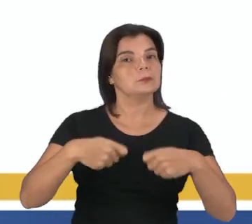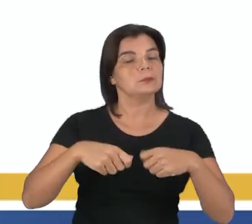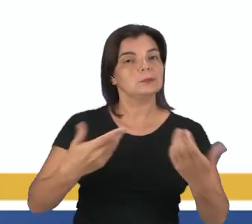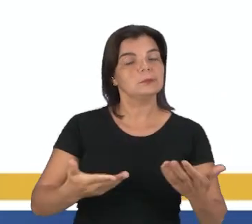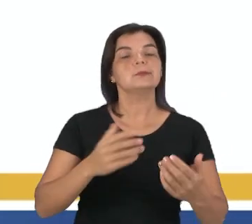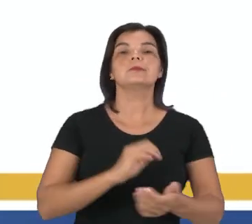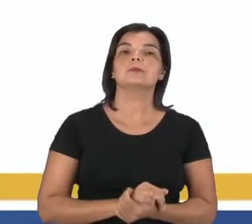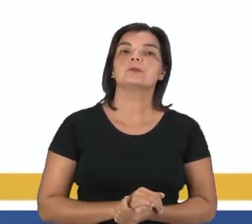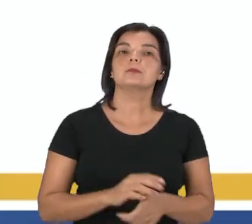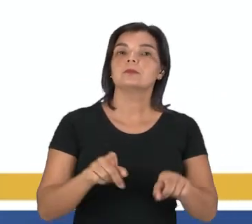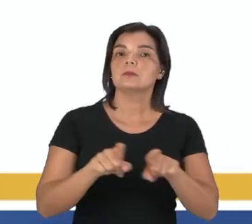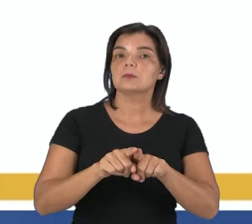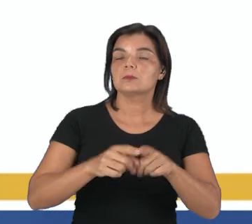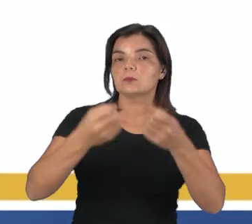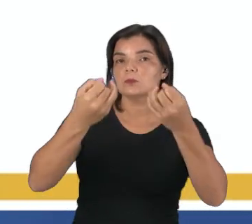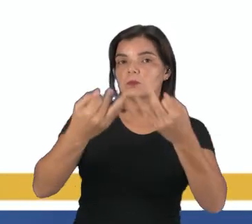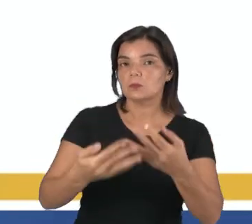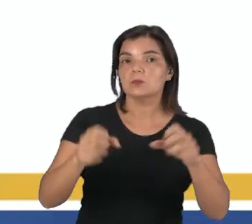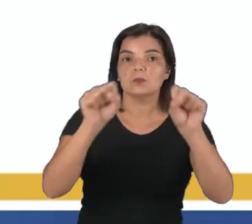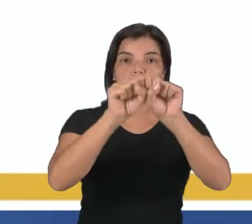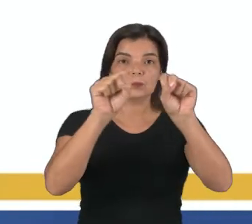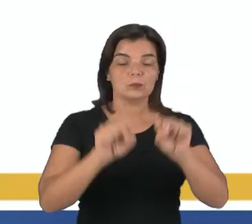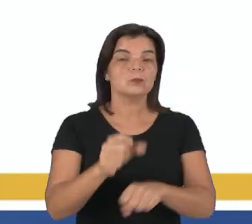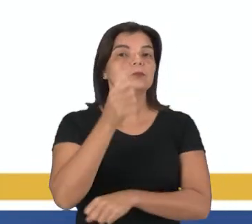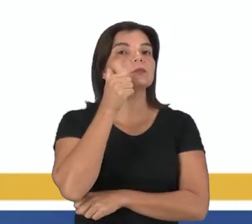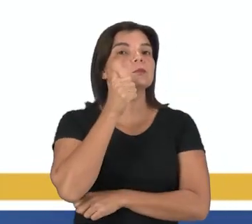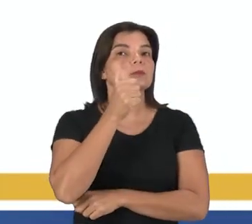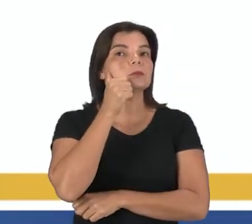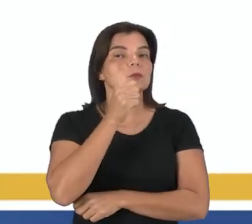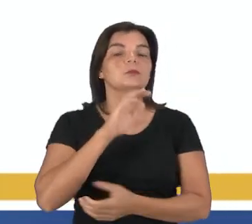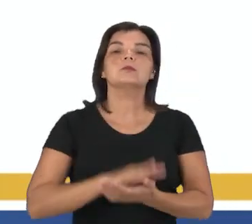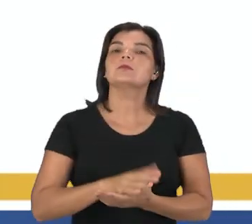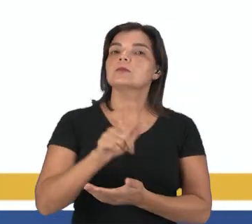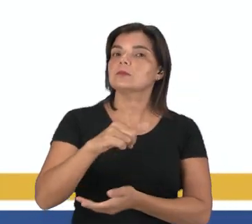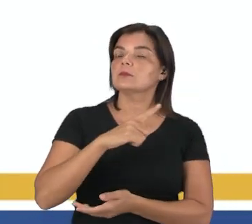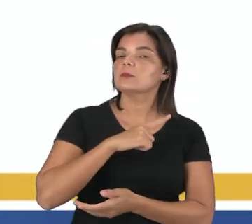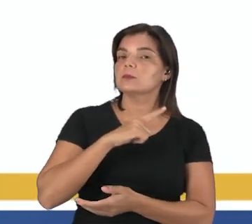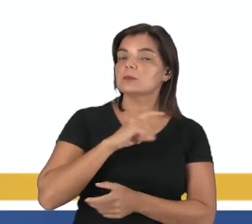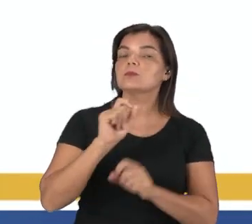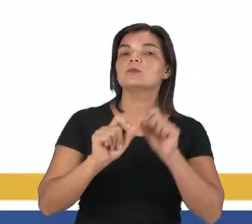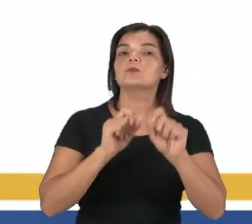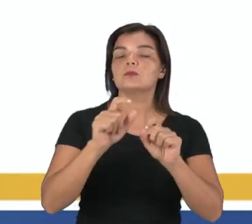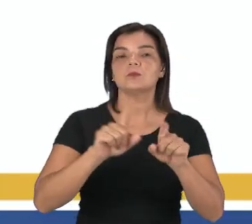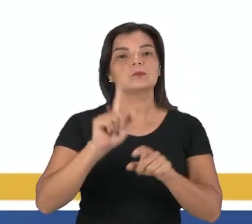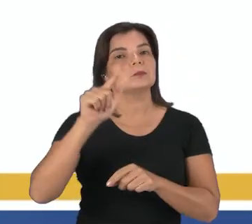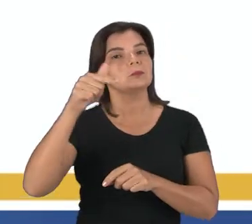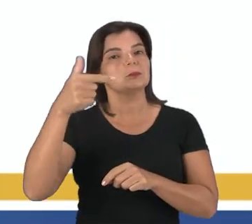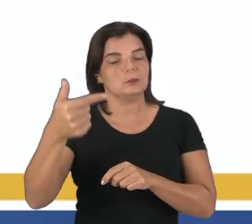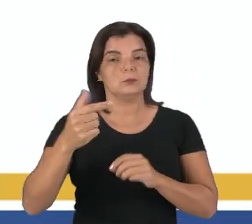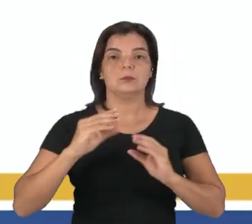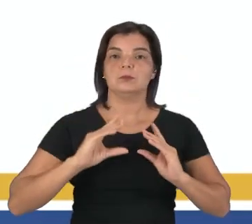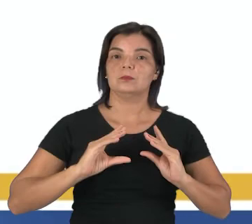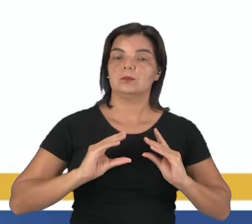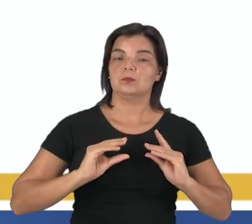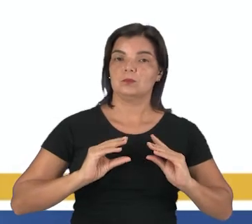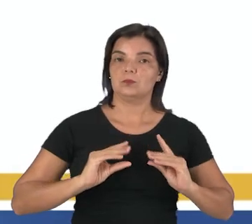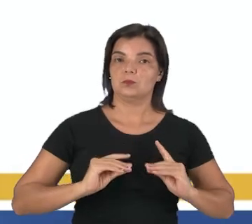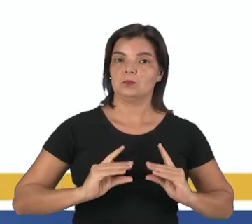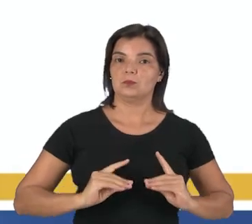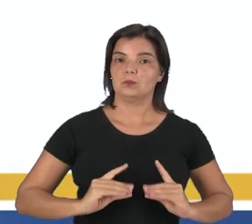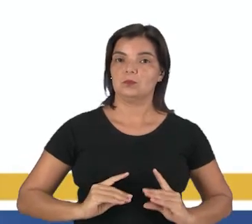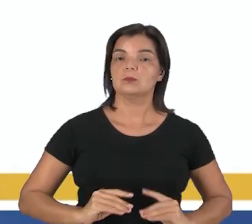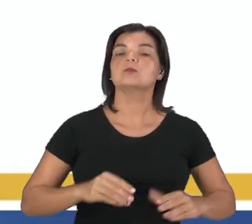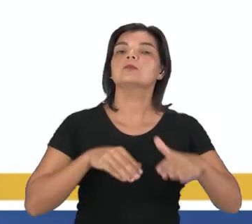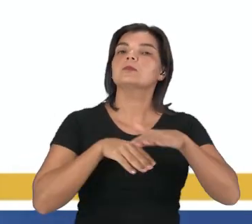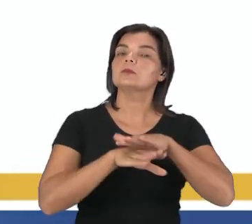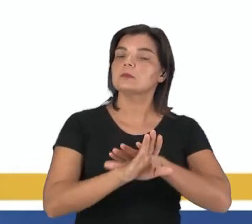requisitados. Enquanto que quando a gente fala lá do sistema reprodutor feminino, a gente tem a produção de outros hormônios e também vão